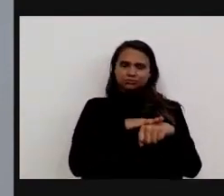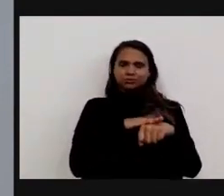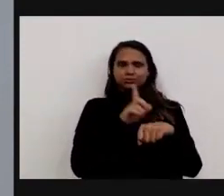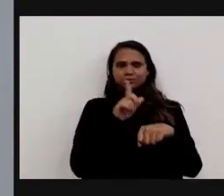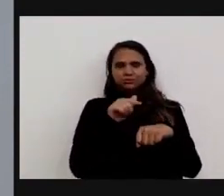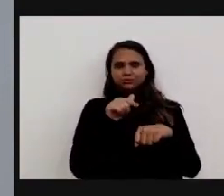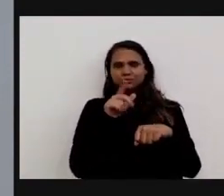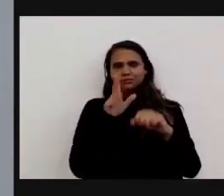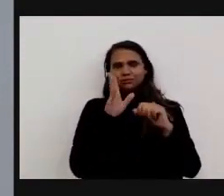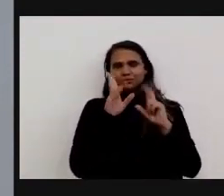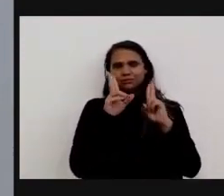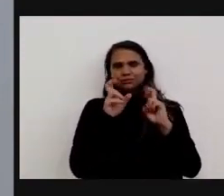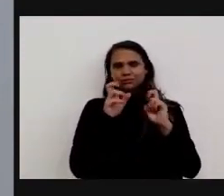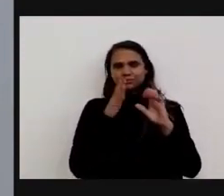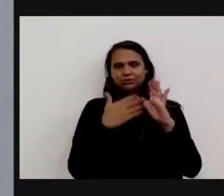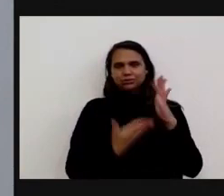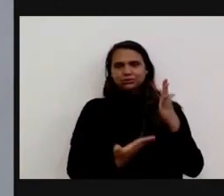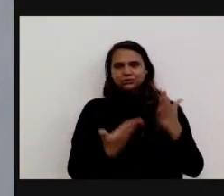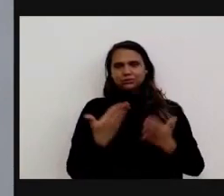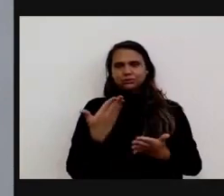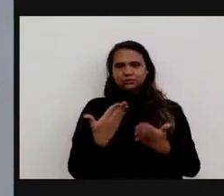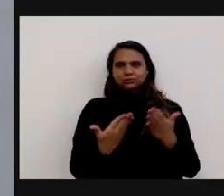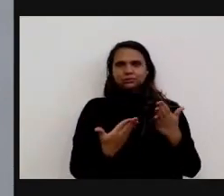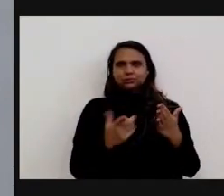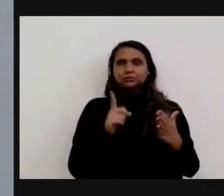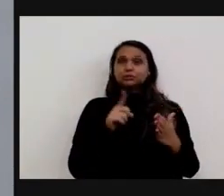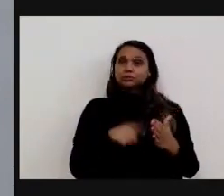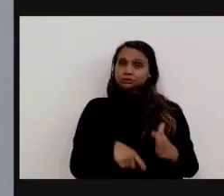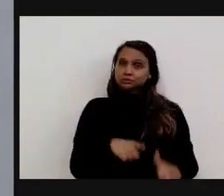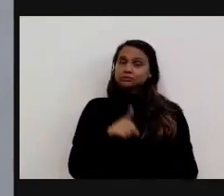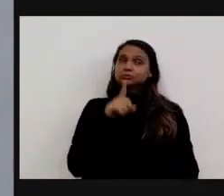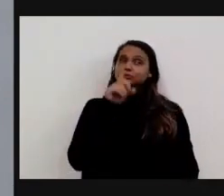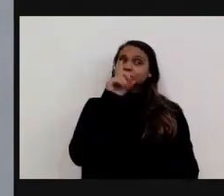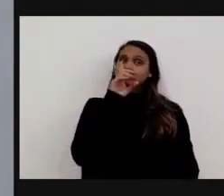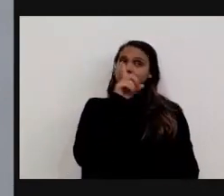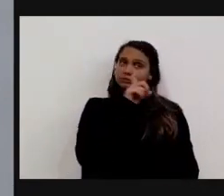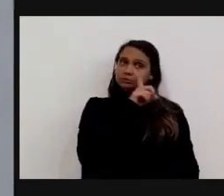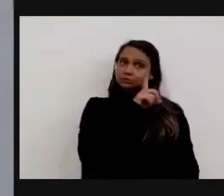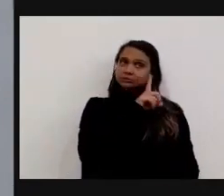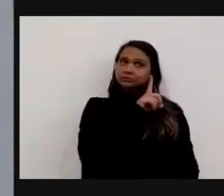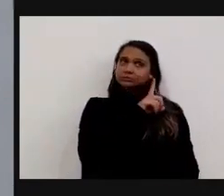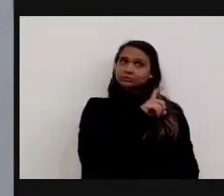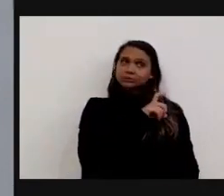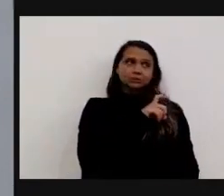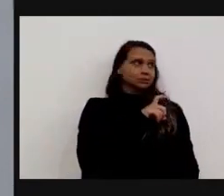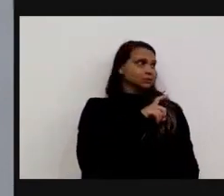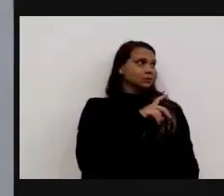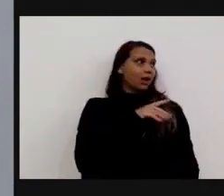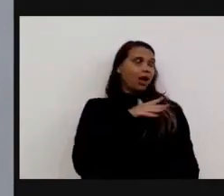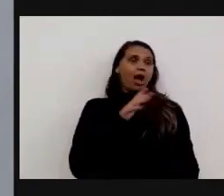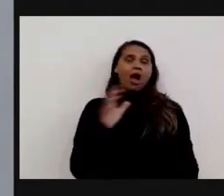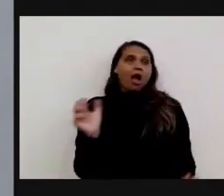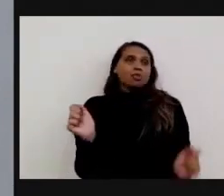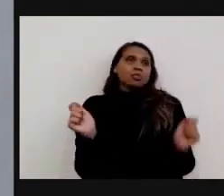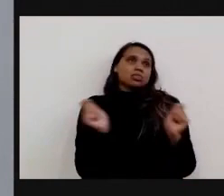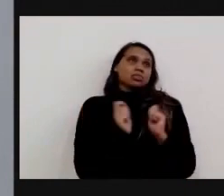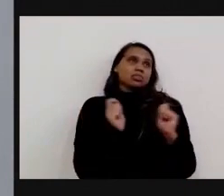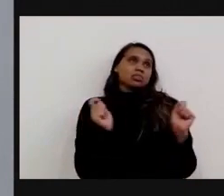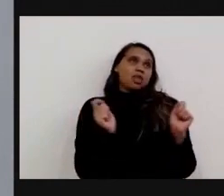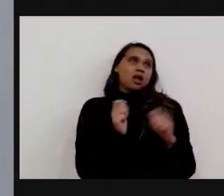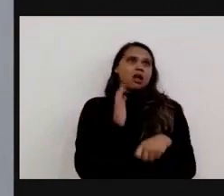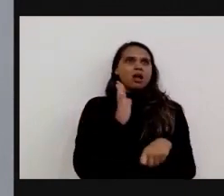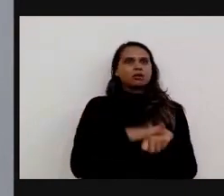partindo para os servidores né a autonomia é difícil ter eu adoro gostaria muito